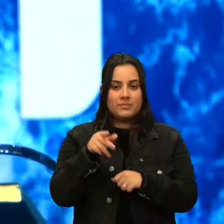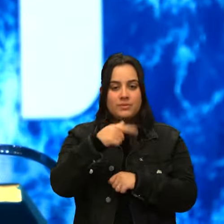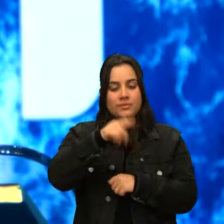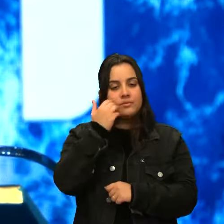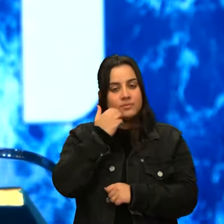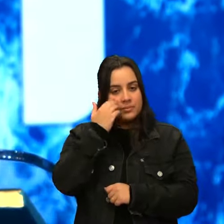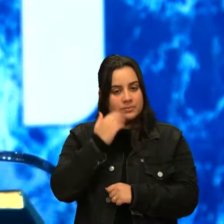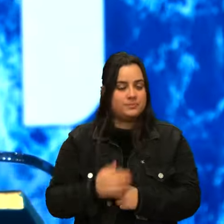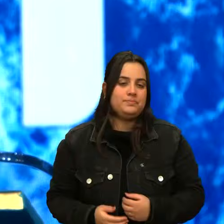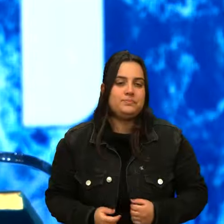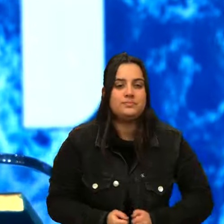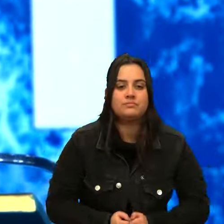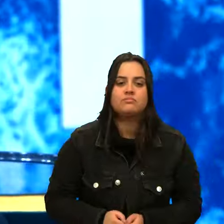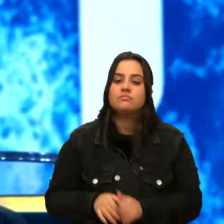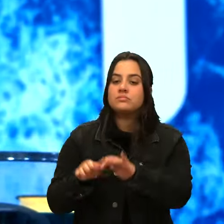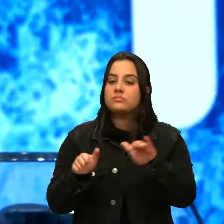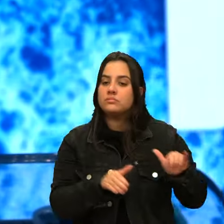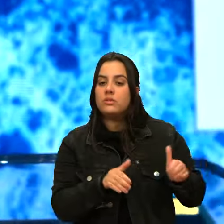pensasse agora em